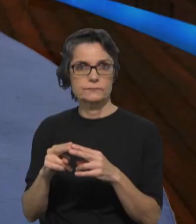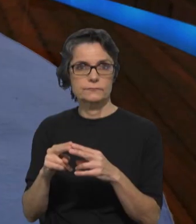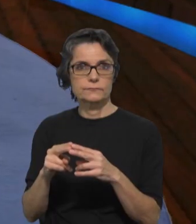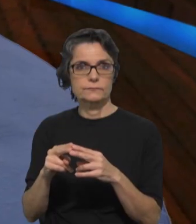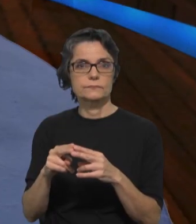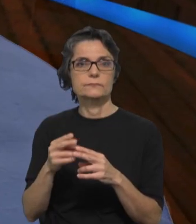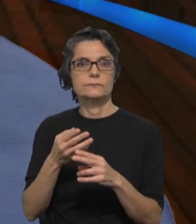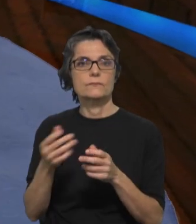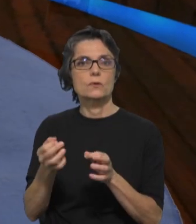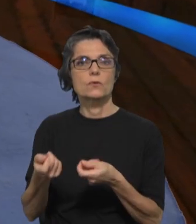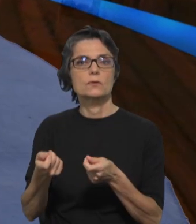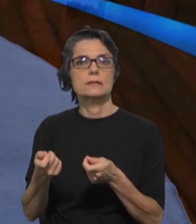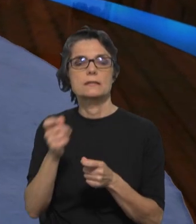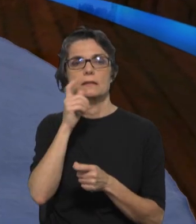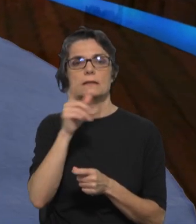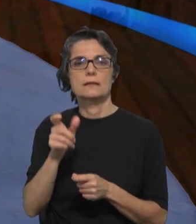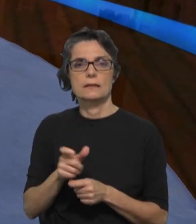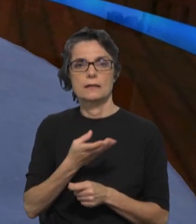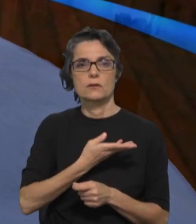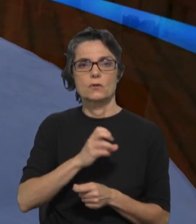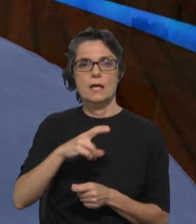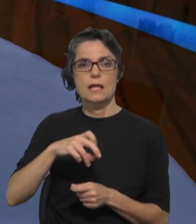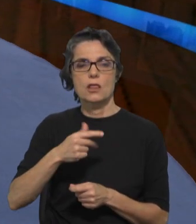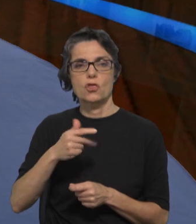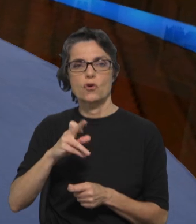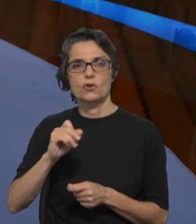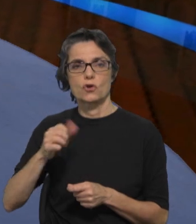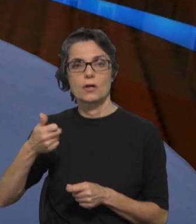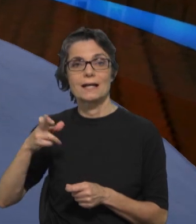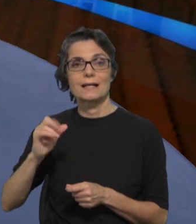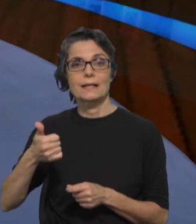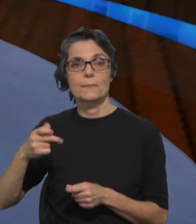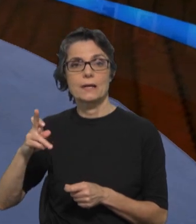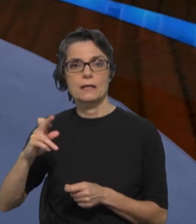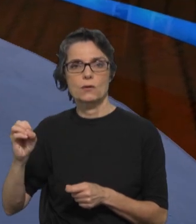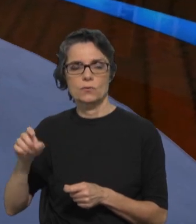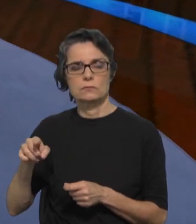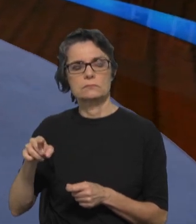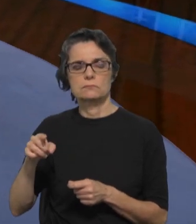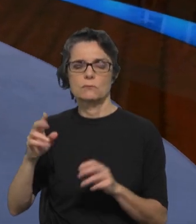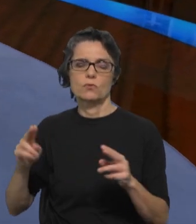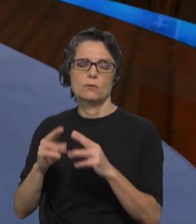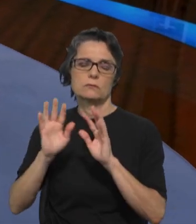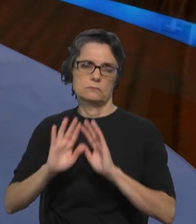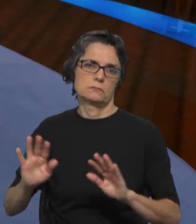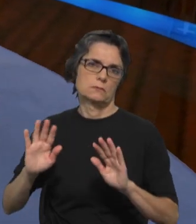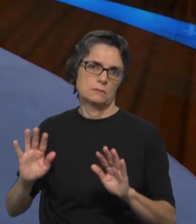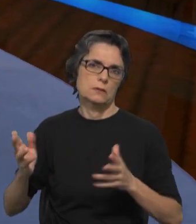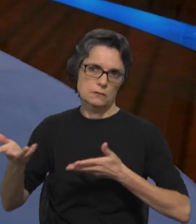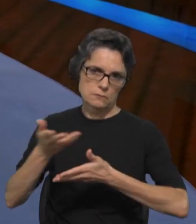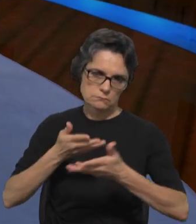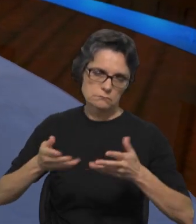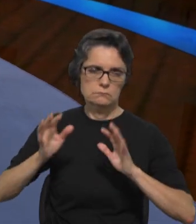António Ribeiro, patriarca, e muito mais sereno. E à saída, cada